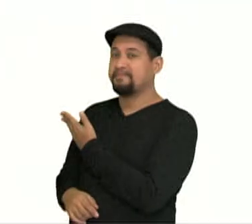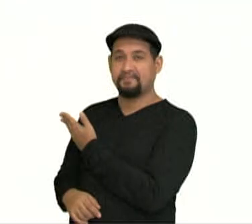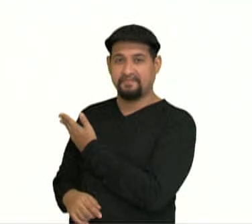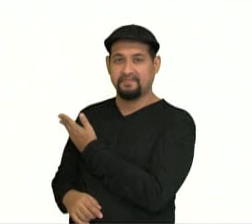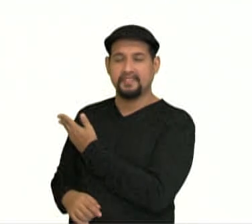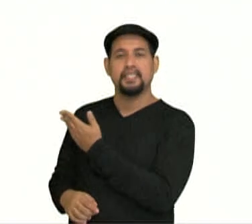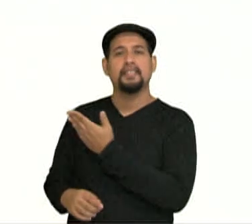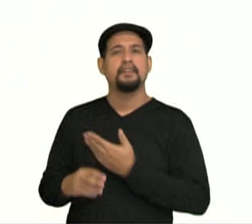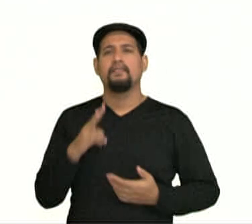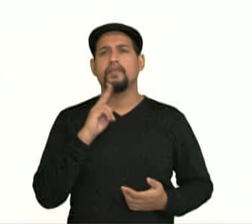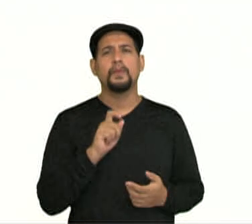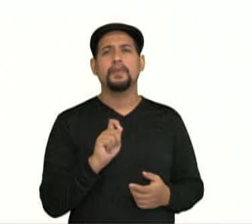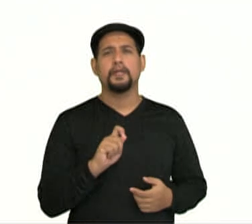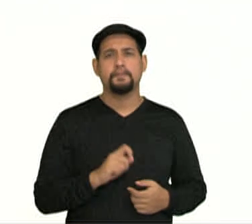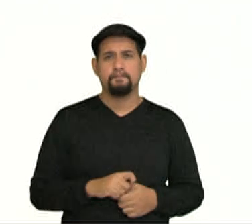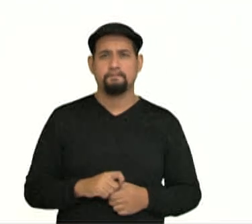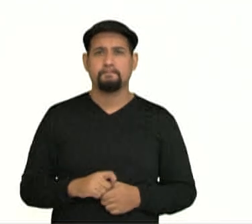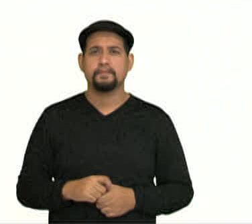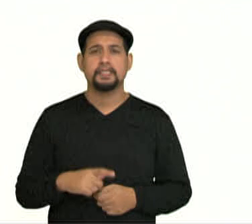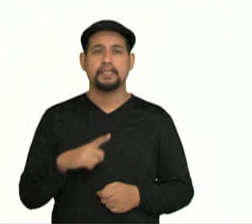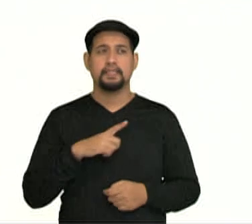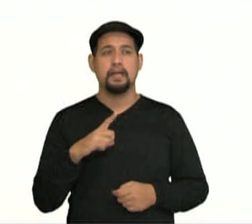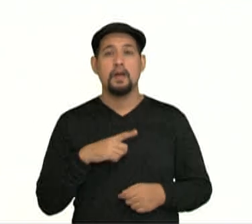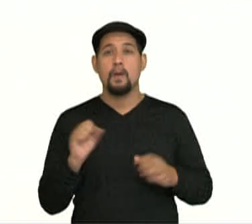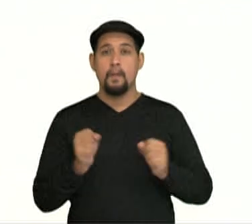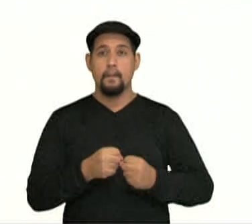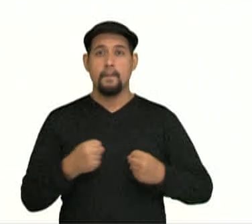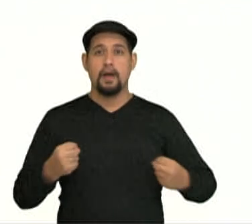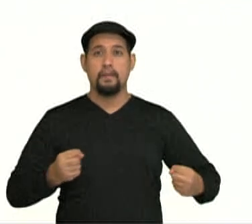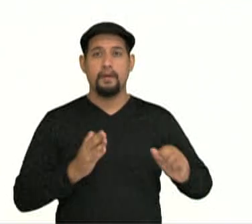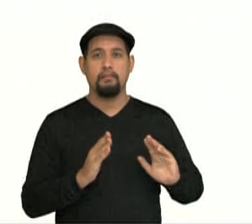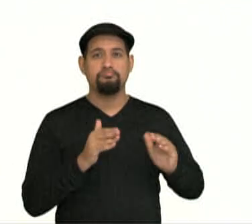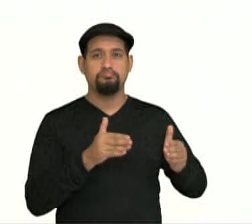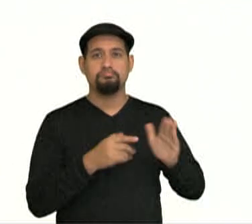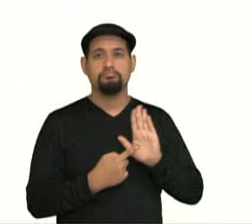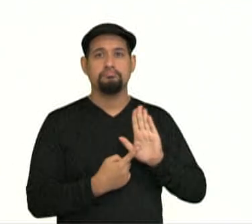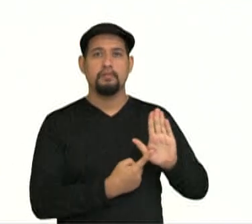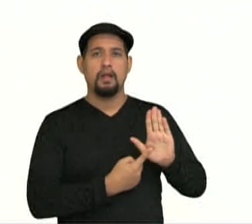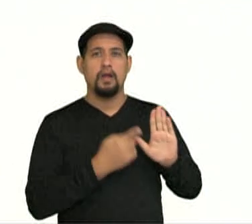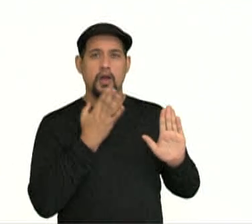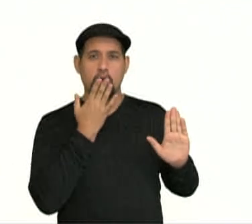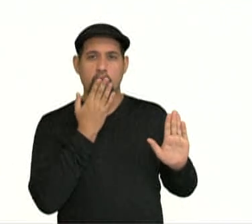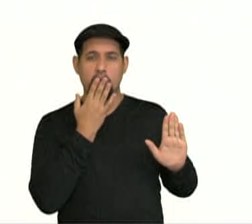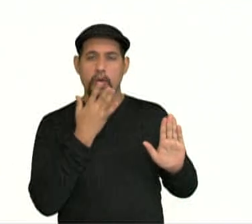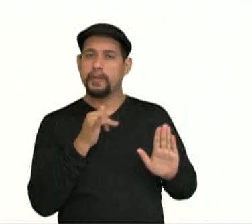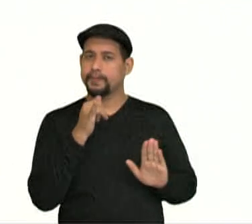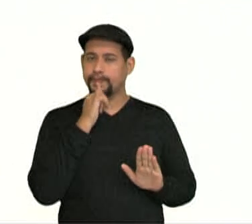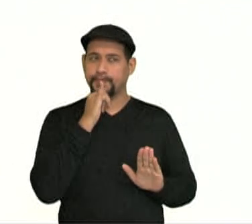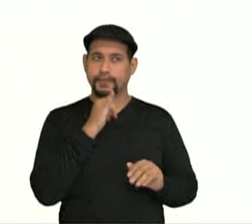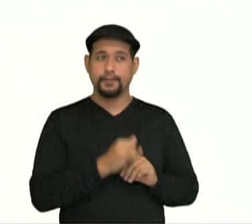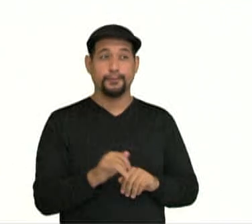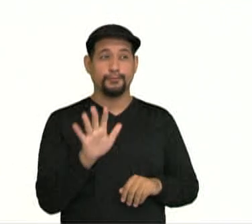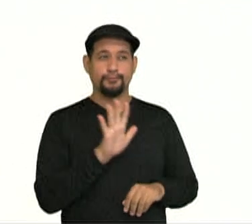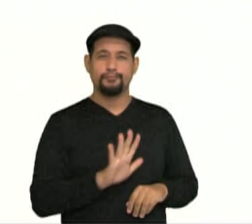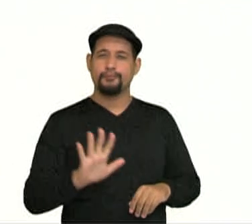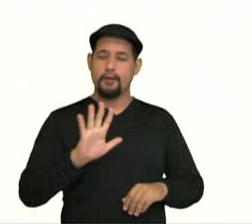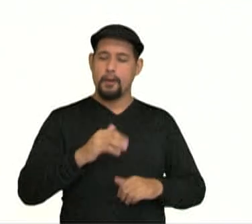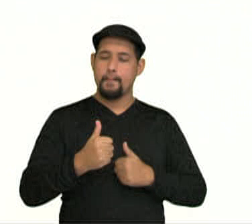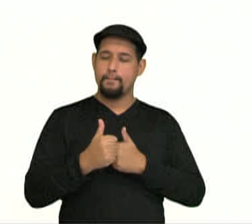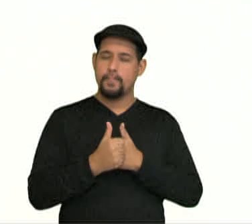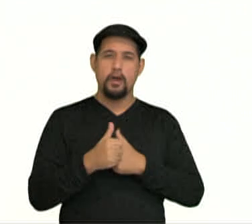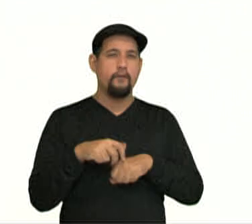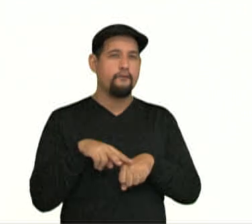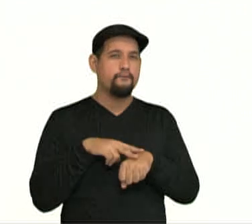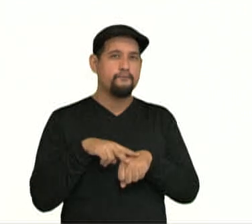ó, você está vendo ali, ó, um mapa no centro que mostra por meio de cores aonde as áreas mais próximas ao